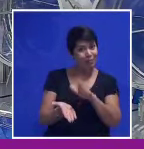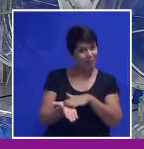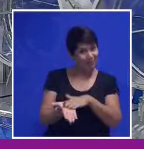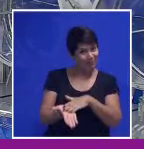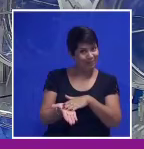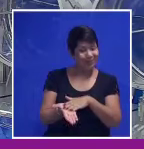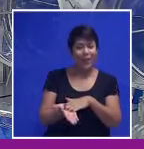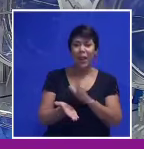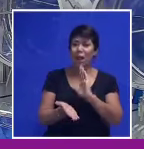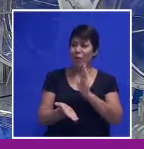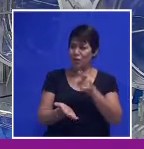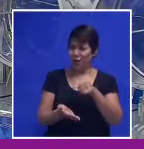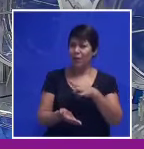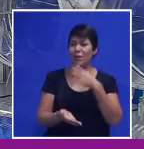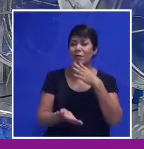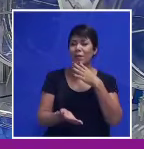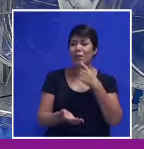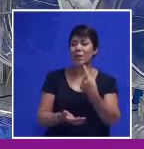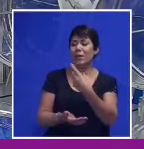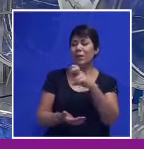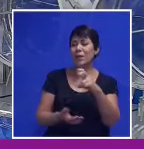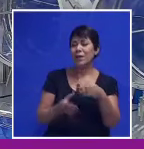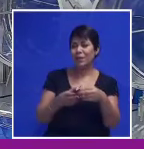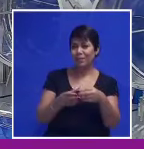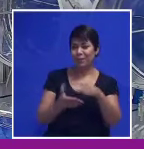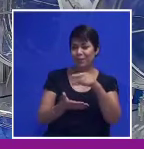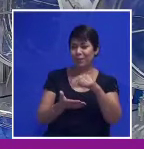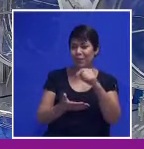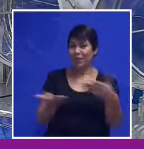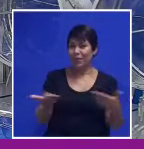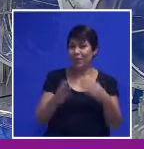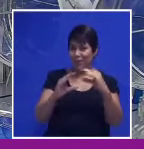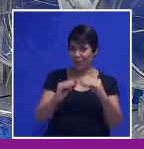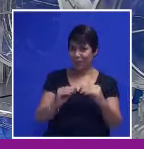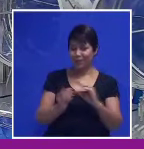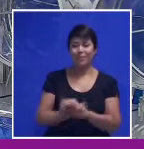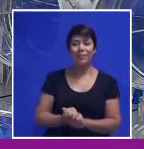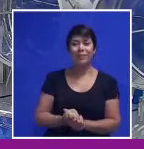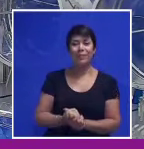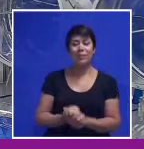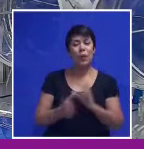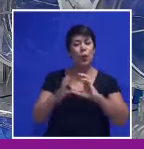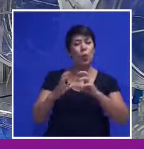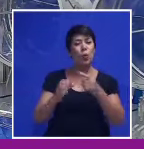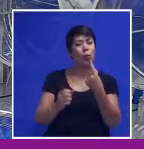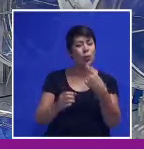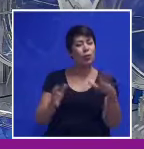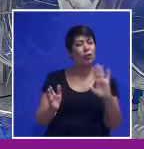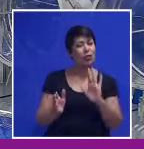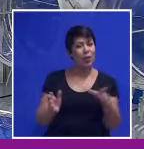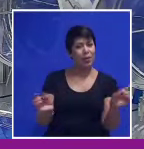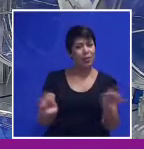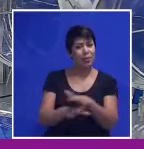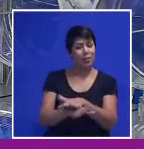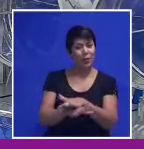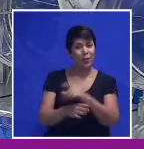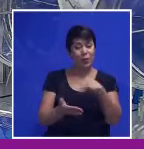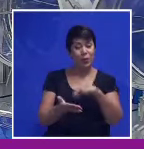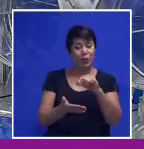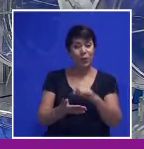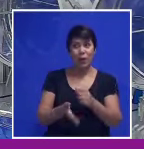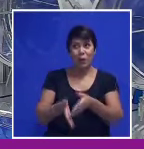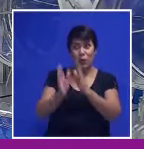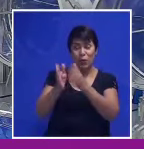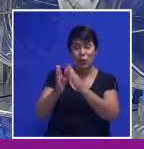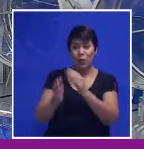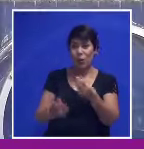apostas em mãos, porque já já você vai conhecer os 15 números sorteados desta noite. O nosso Globo número 1 está preparado para o sorteio,